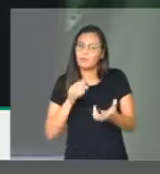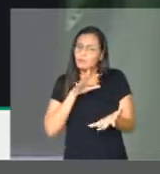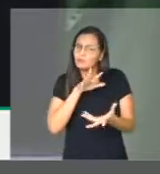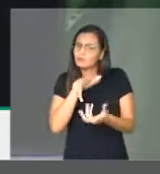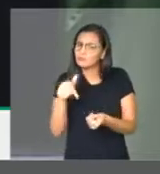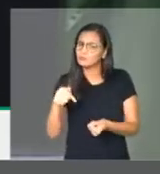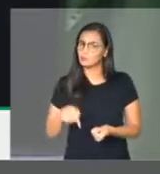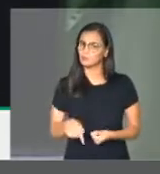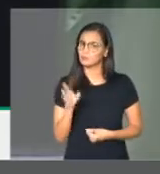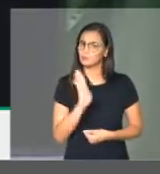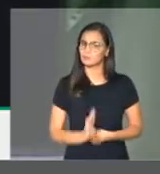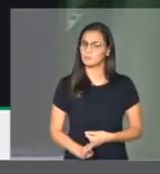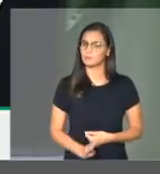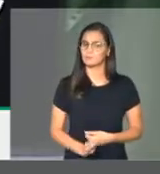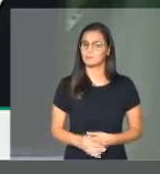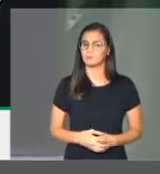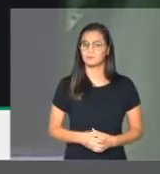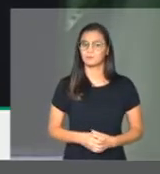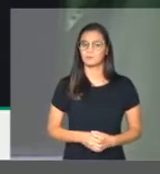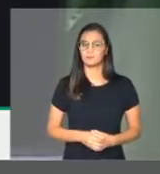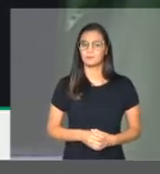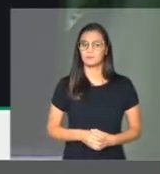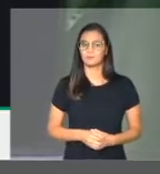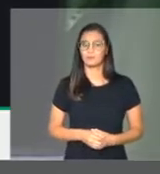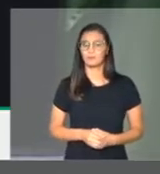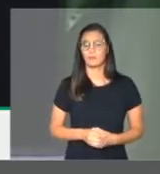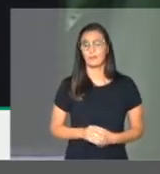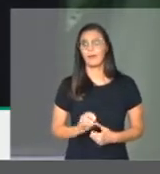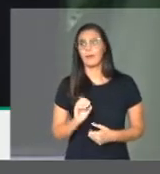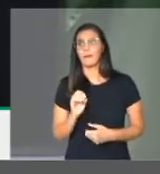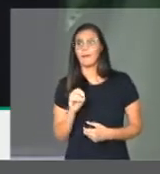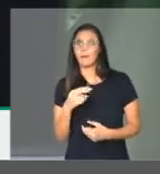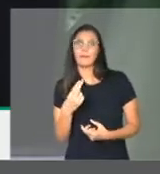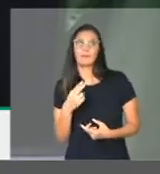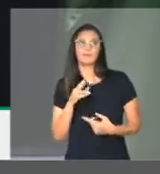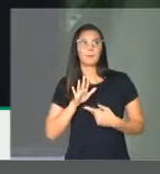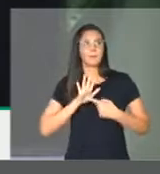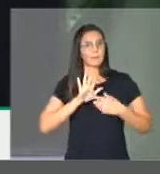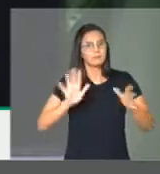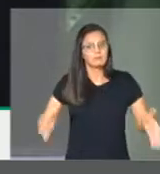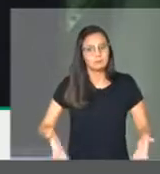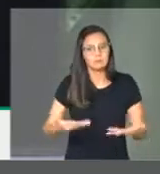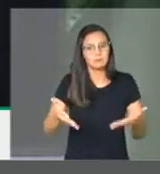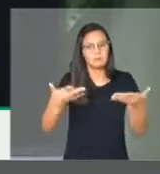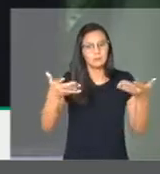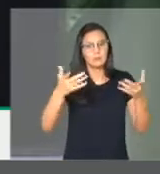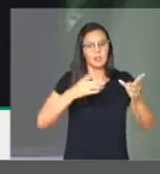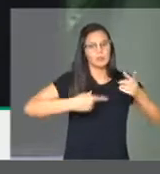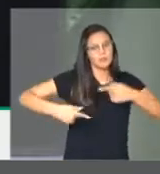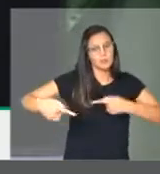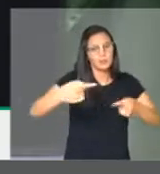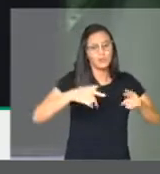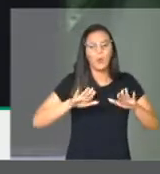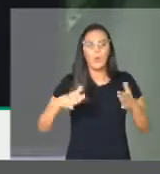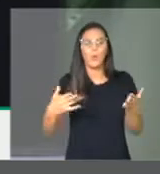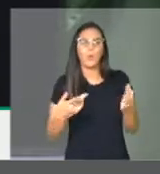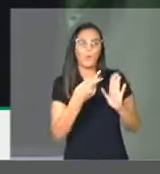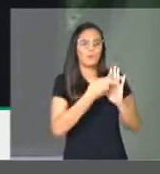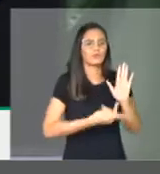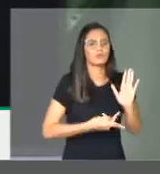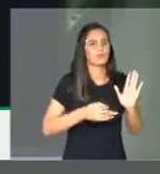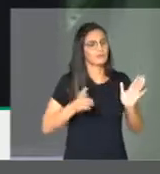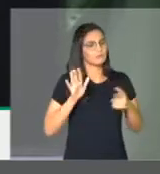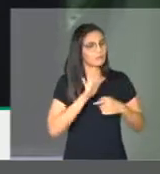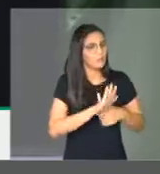ostentando dramáticos indicadores sociais. Ao invés de promover essa discussão de quais desafios precisaríamos vencer